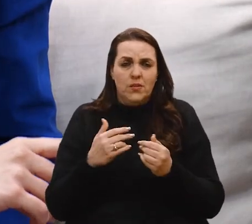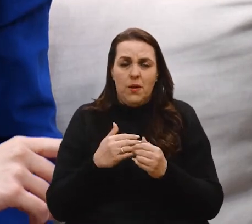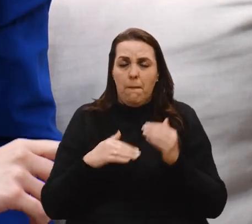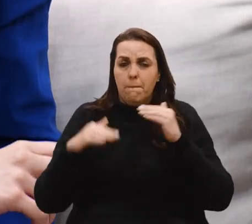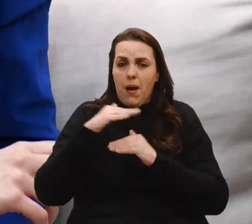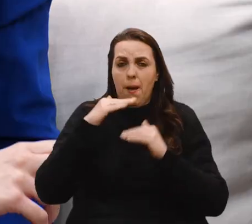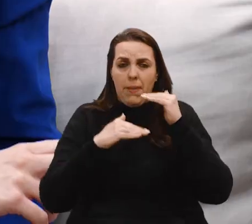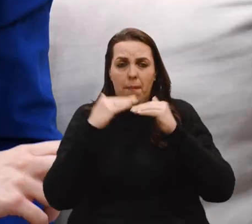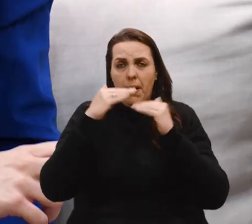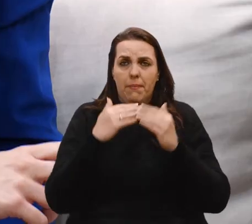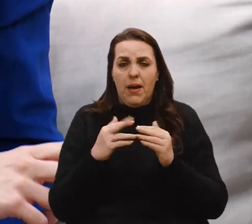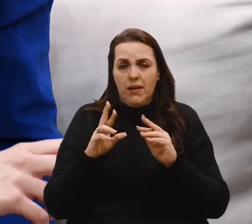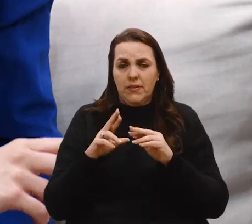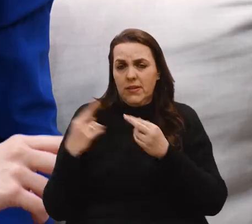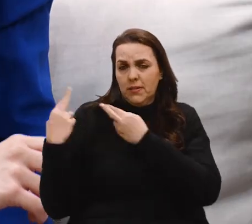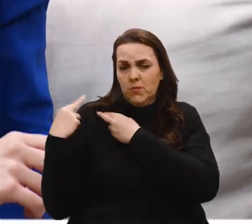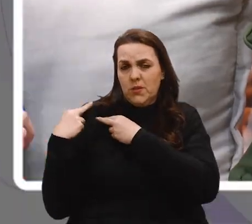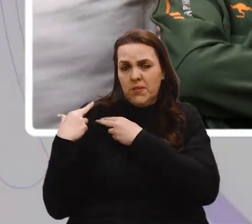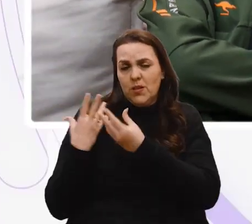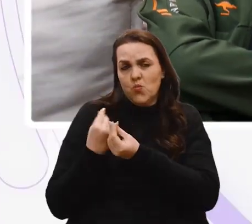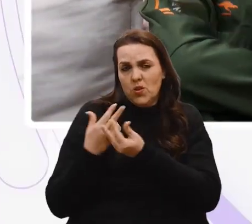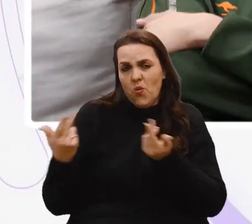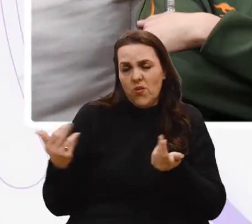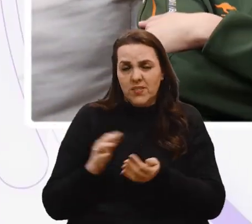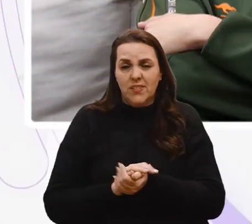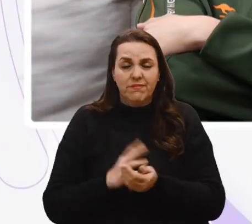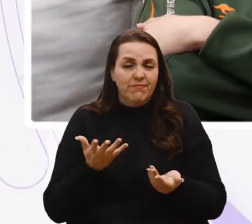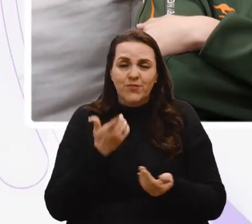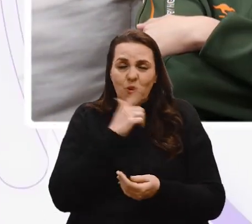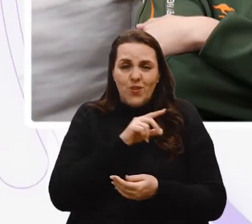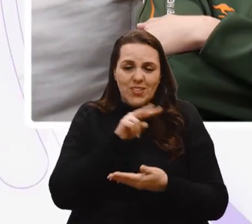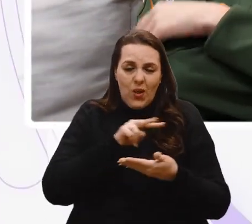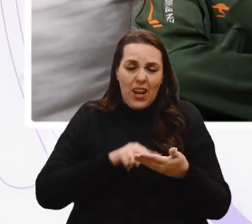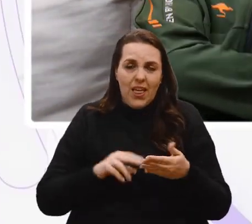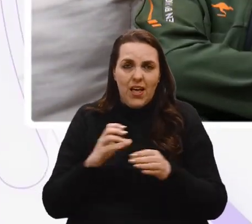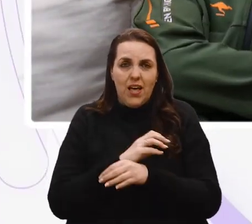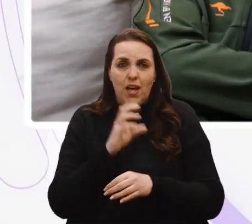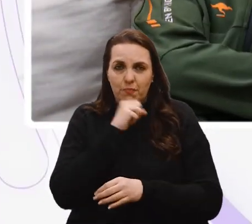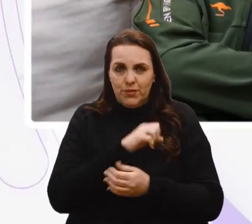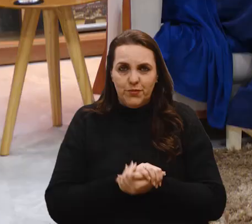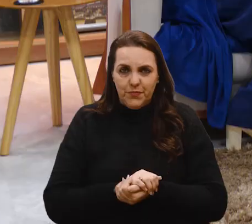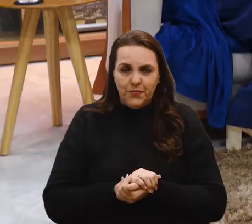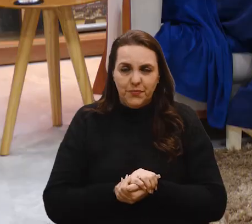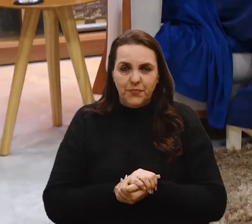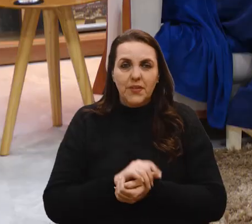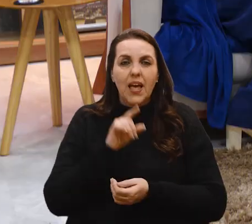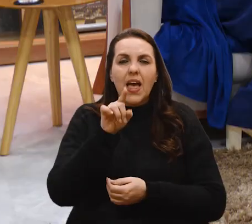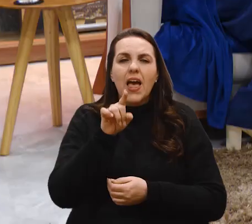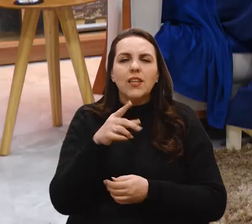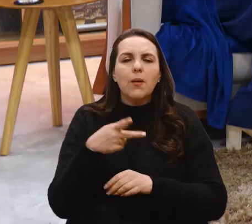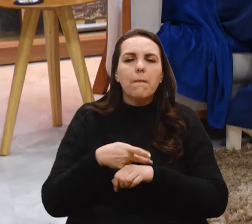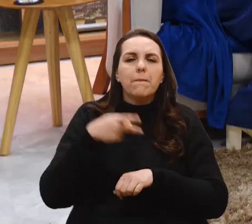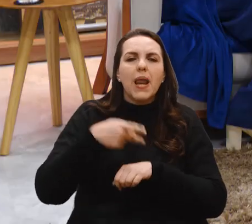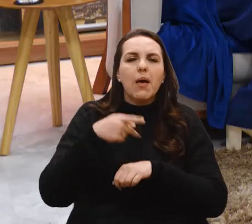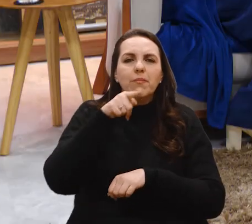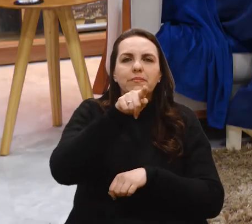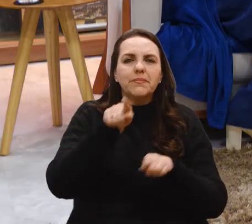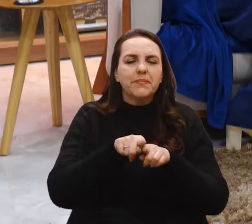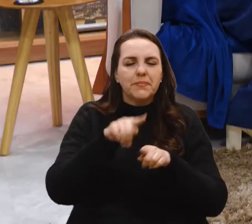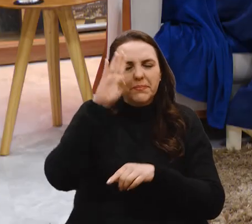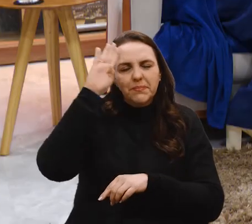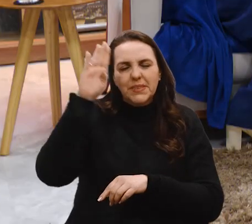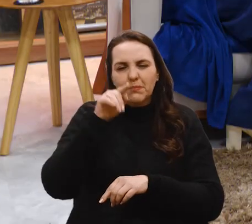Muita agenda. Aí eu aí. acabo muita agenda. Eu fico, tipo... Estela, me diz 2 títulos, dois assim. 2? 2 assim, prioritários